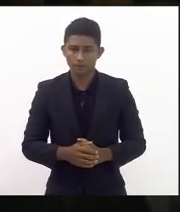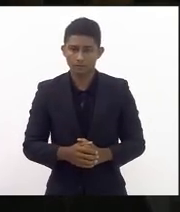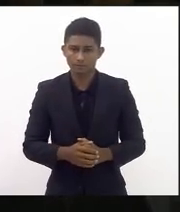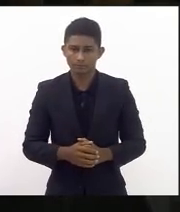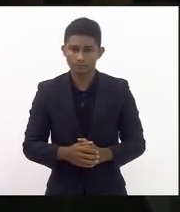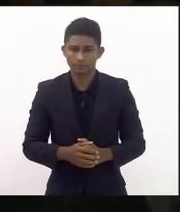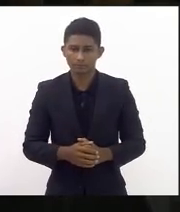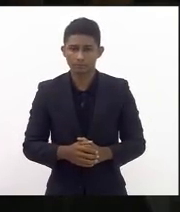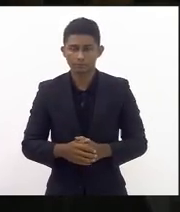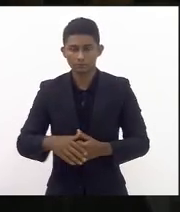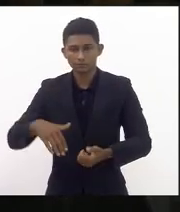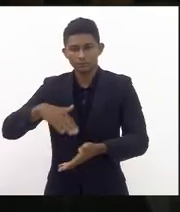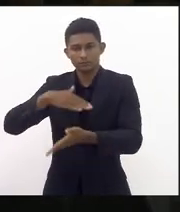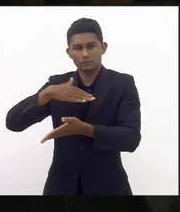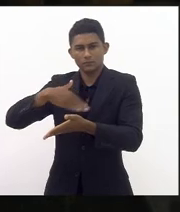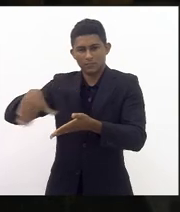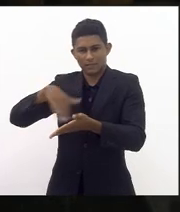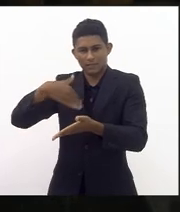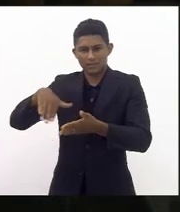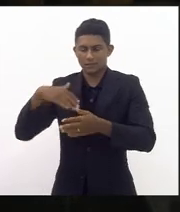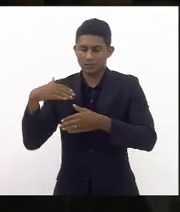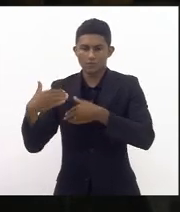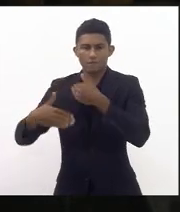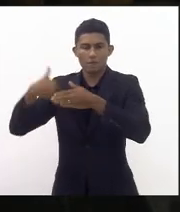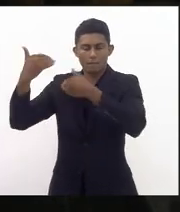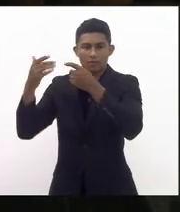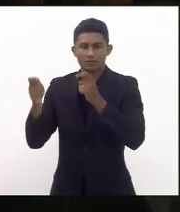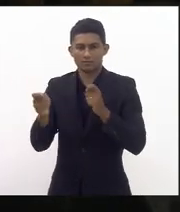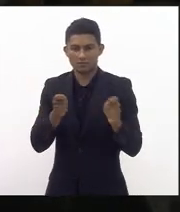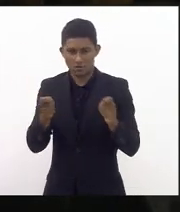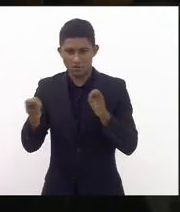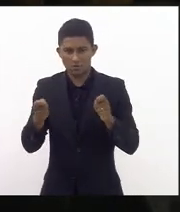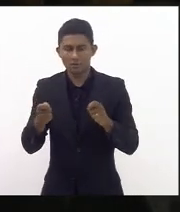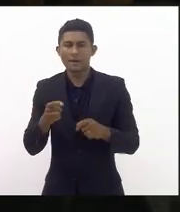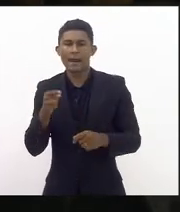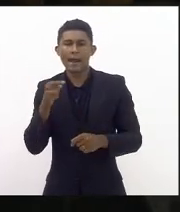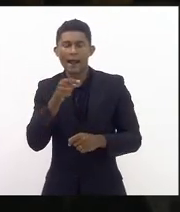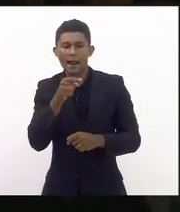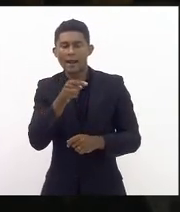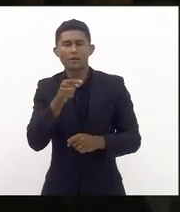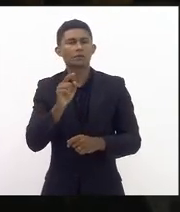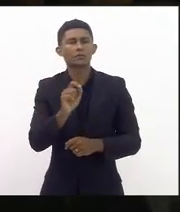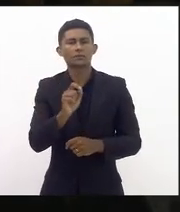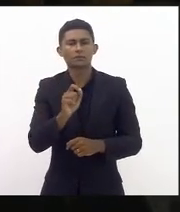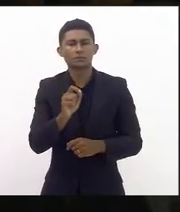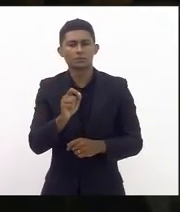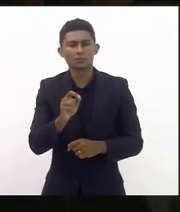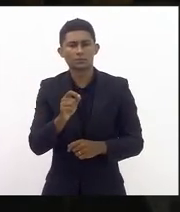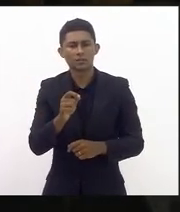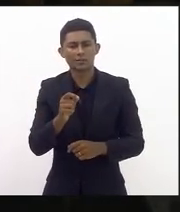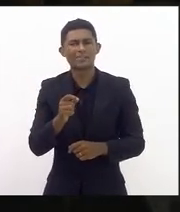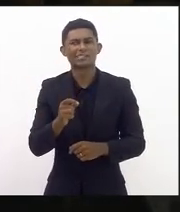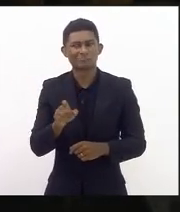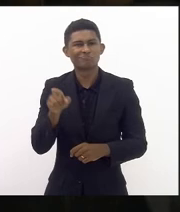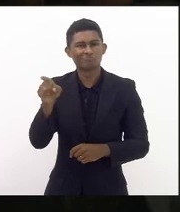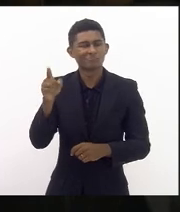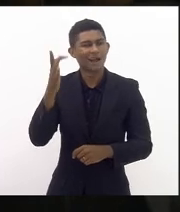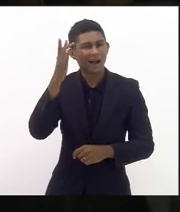A Secretaria de Desenvolvimento Econômico considerou o evento